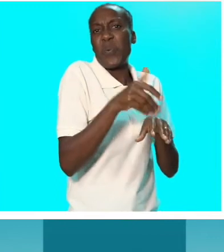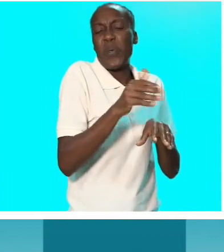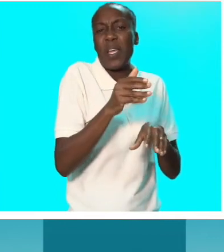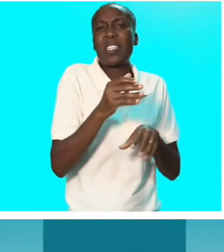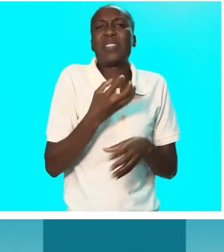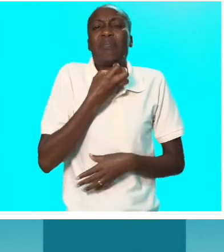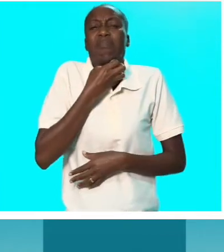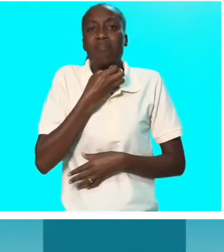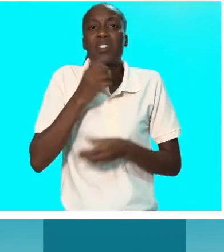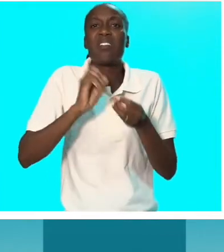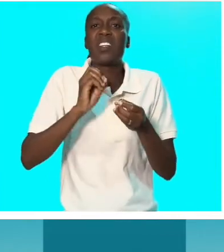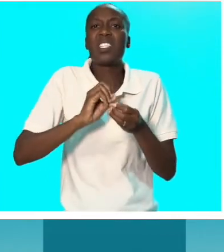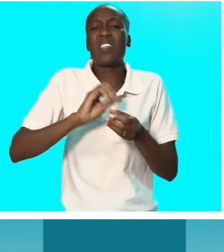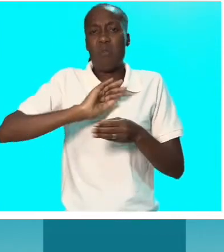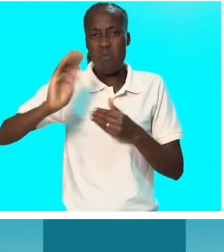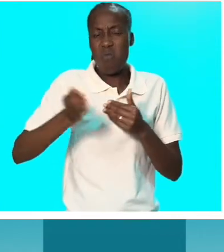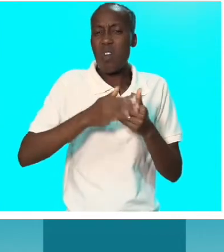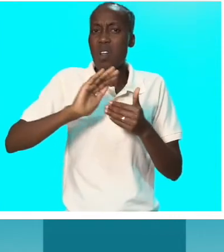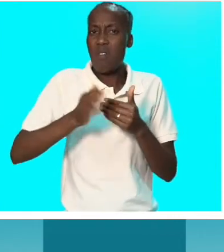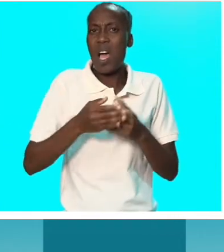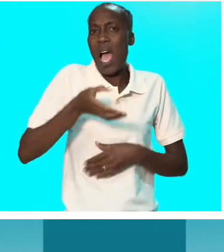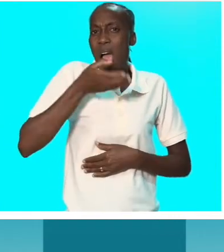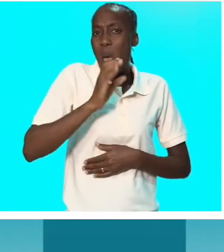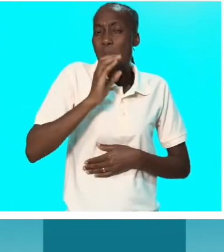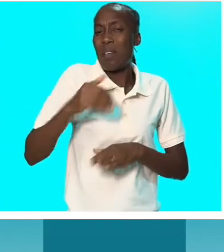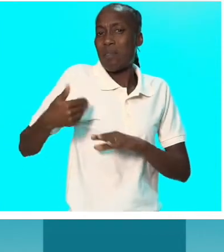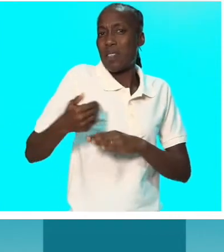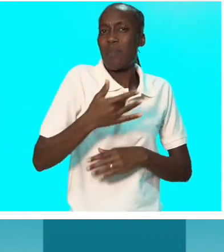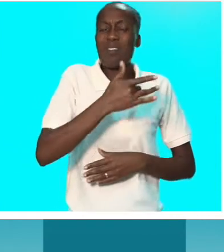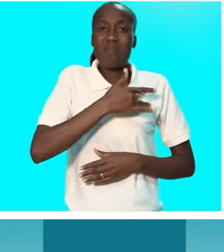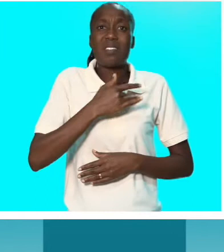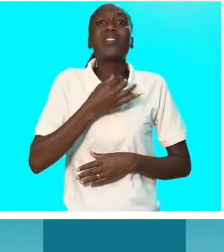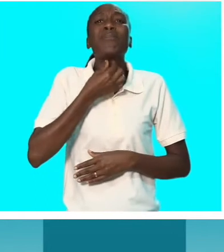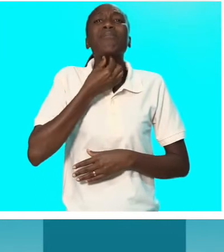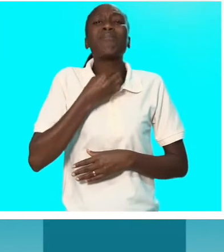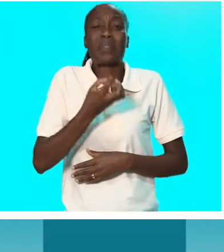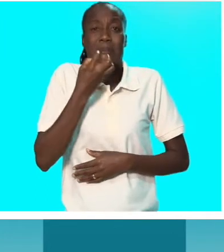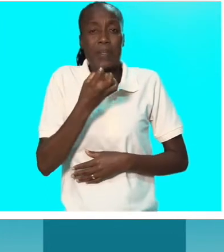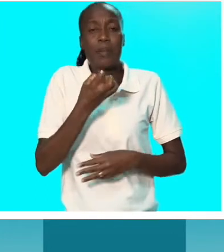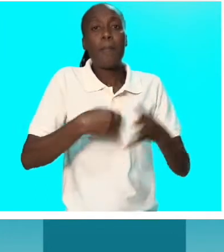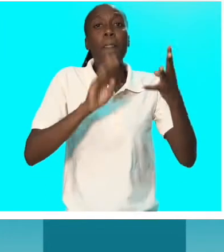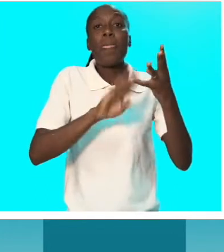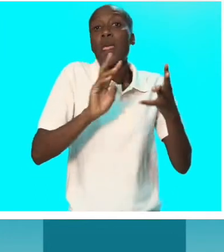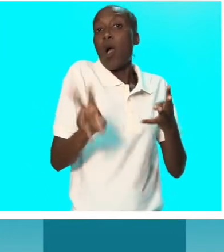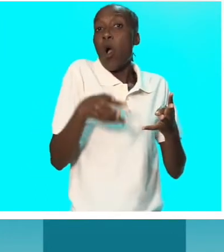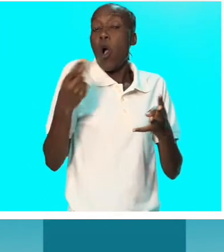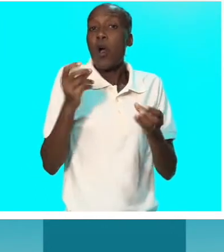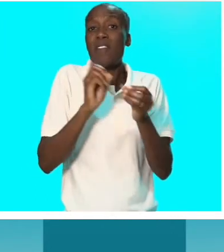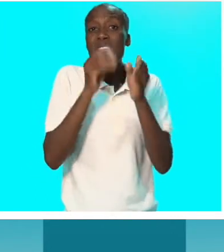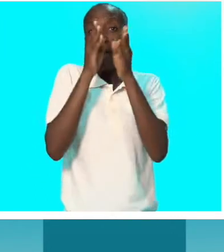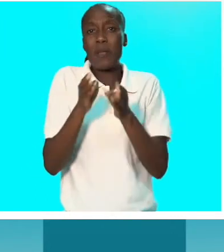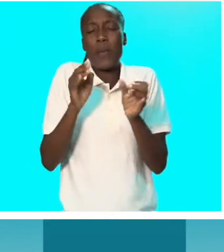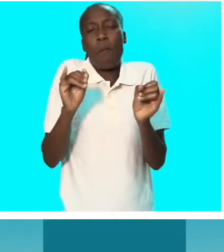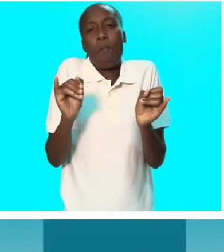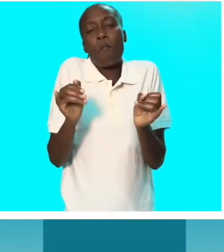reposição se faz bebendo muita água, porque o indivíduo sente sede. O outro sintoma é o